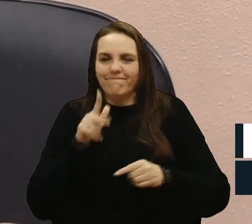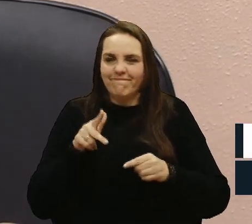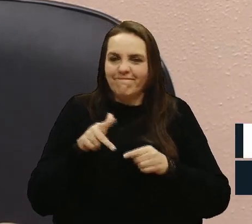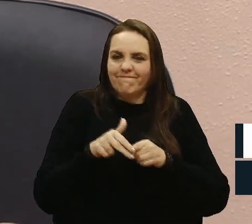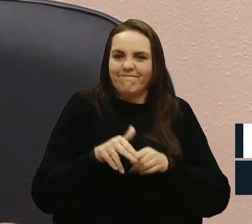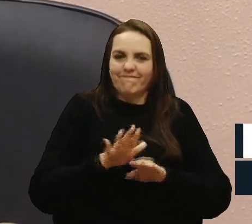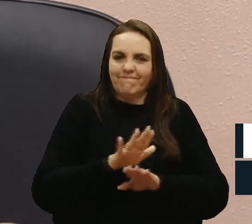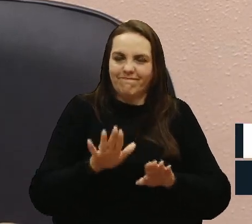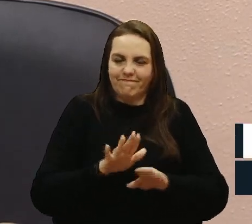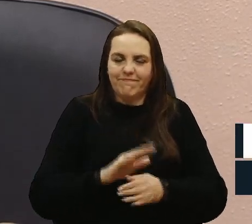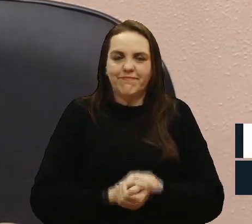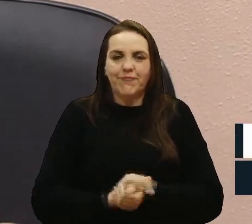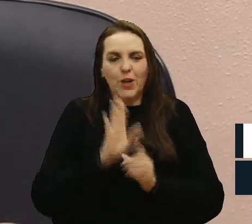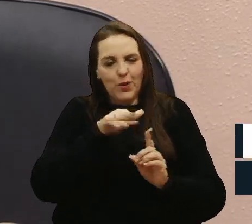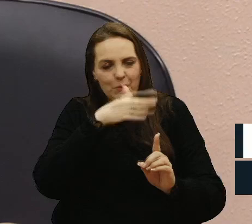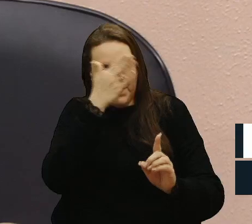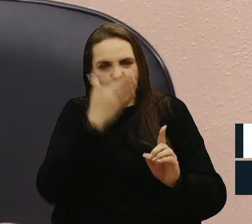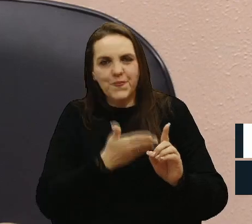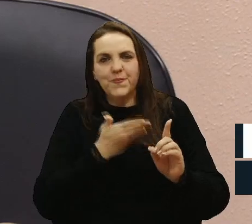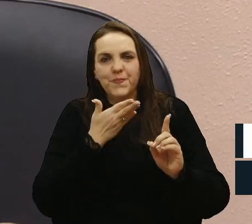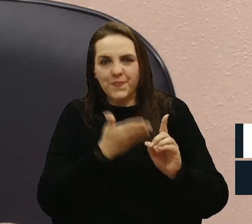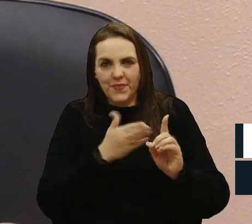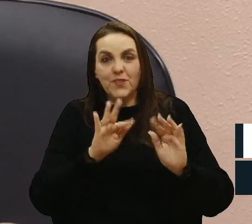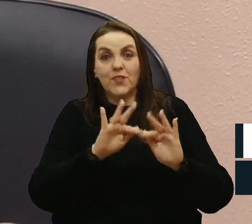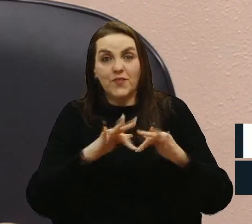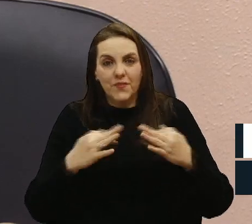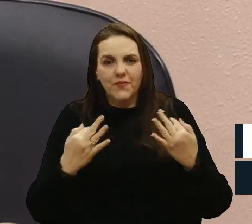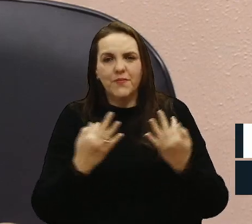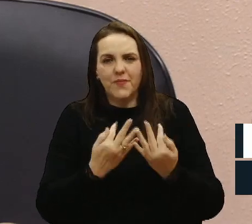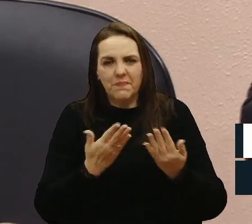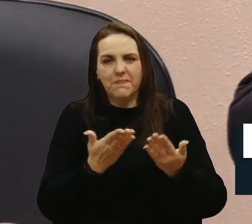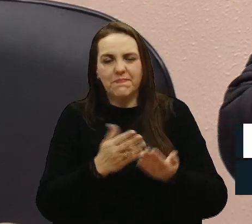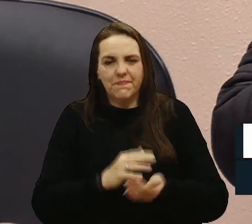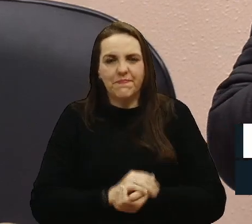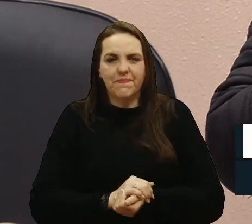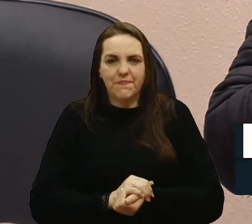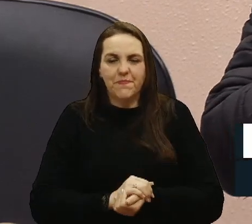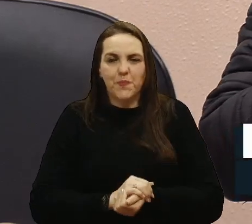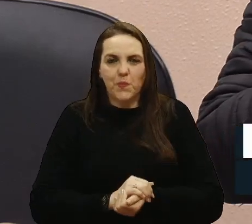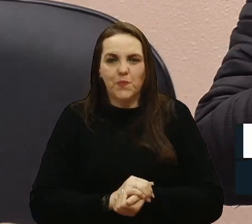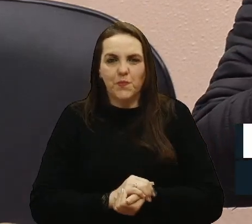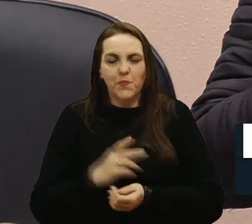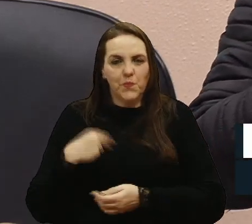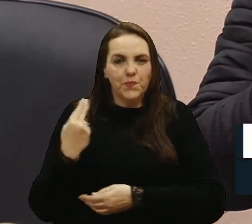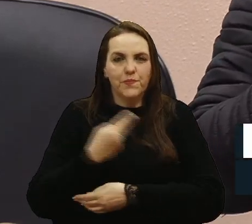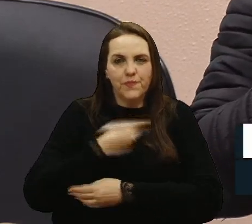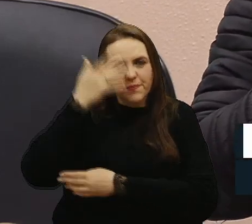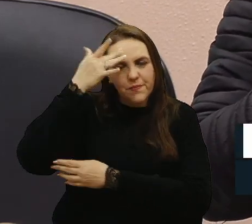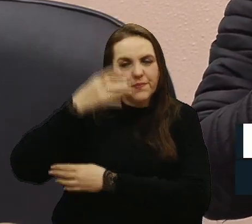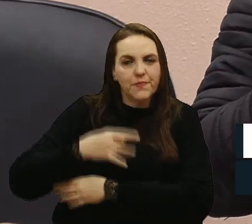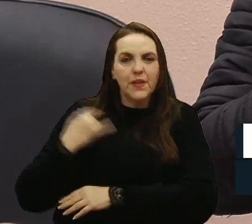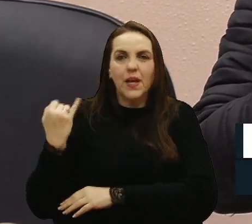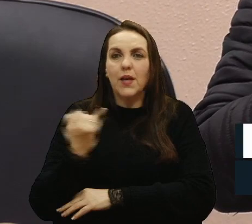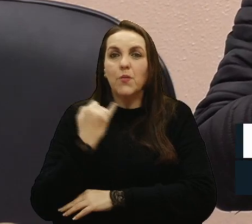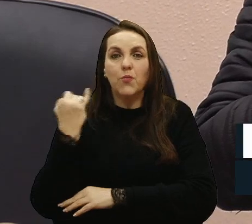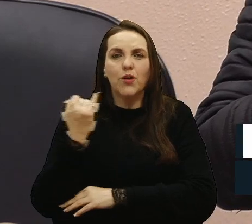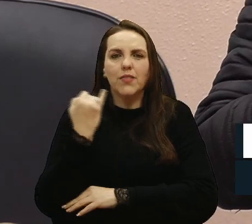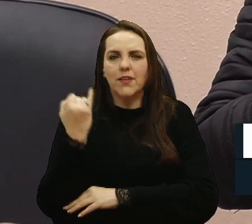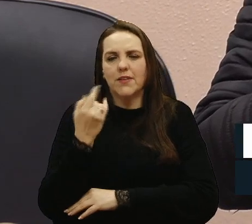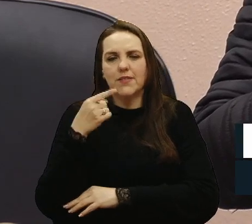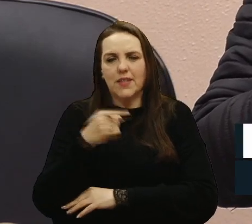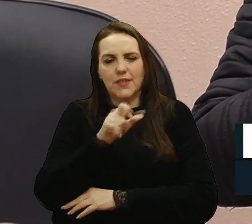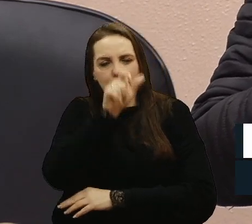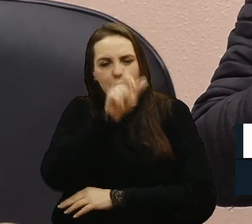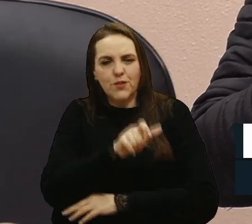interrompê-lo por homenagear esta família, aonde nós entendemos da importância da